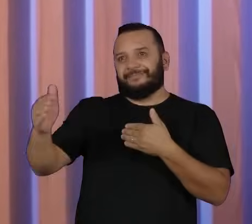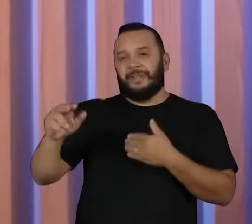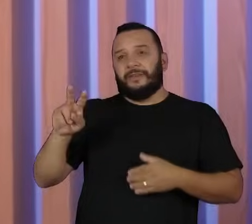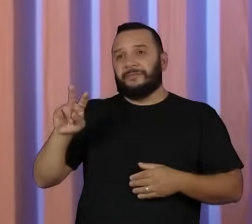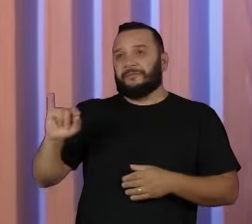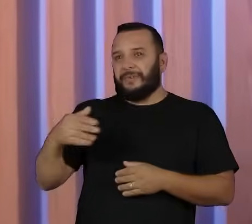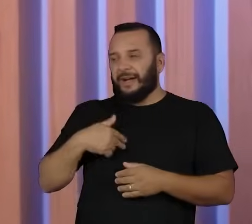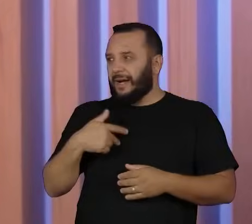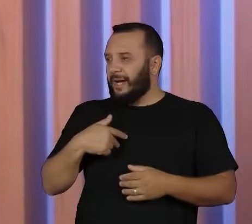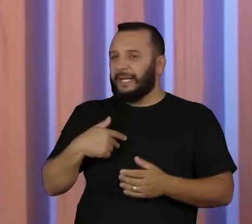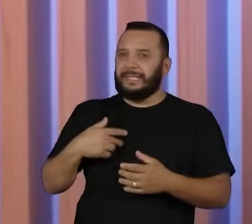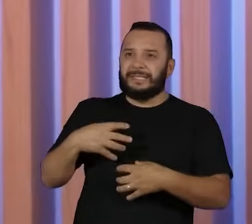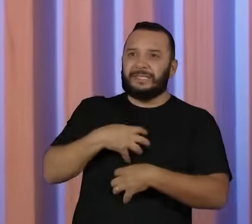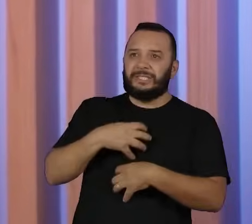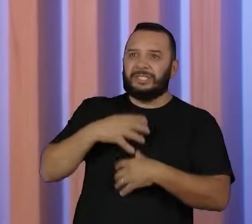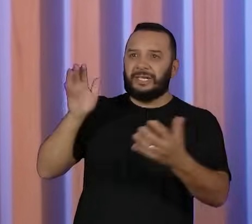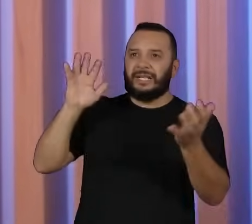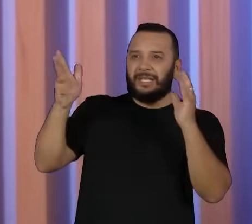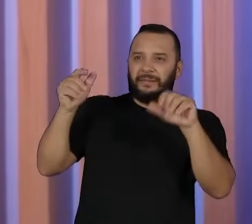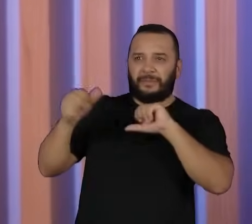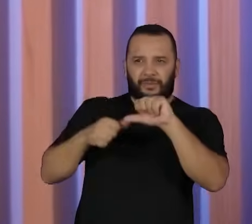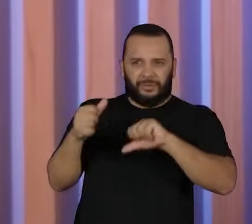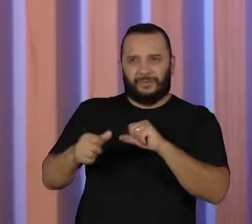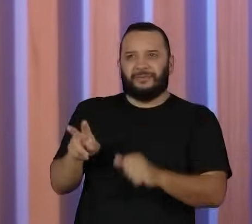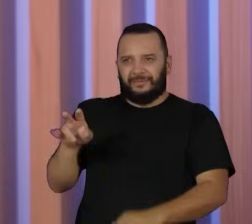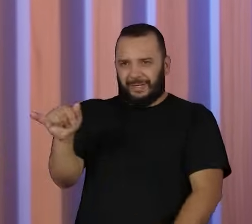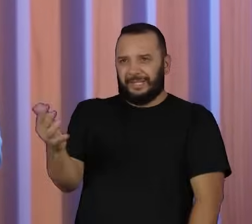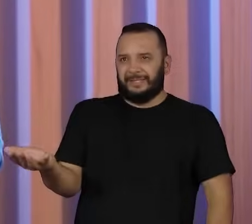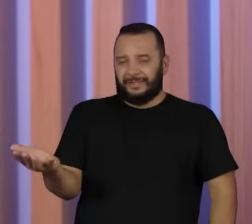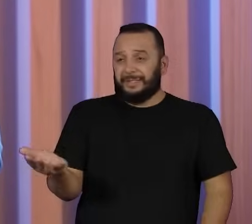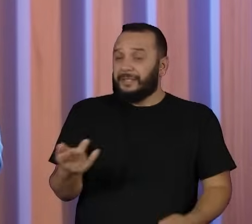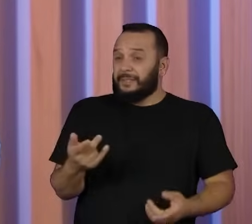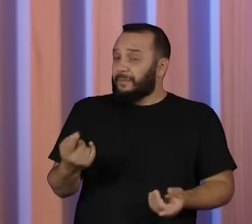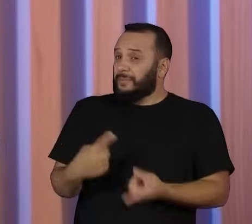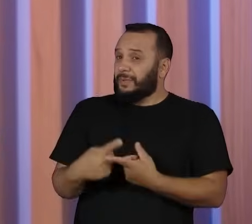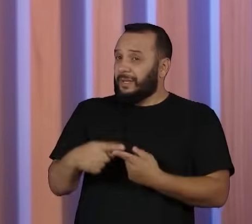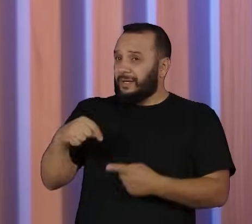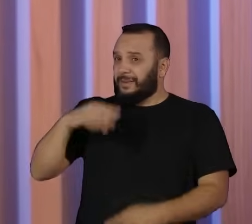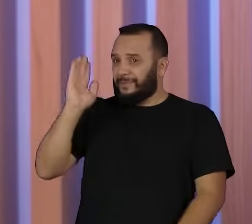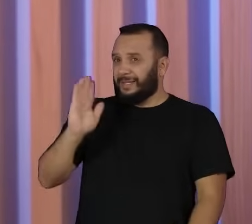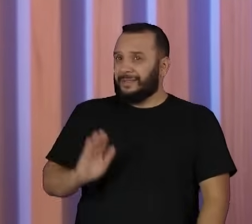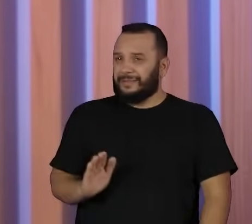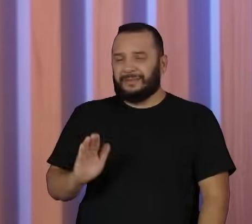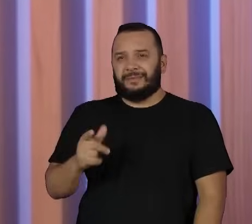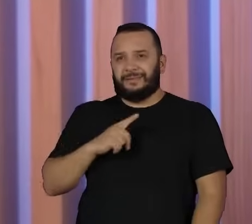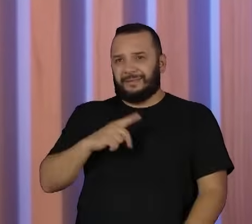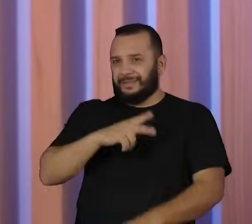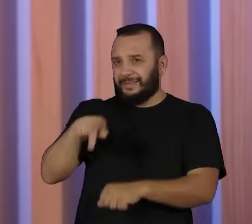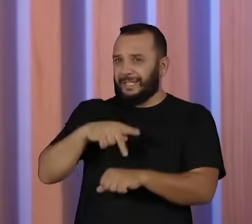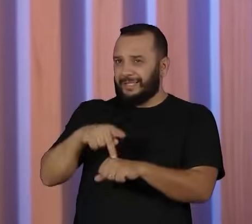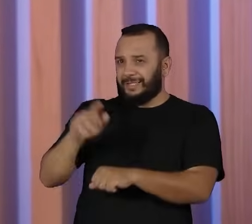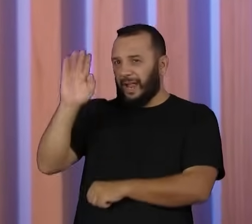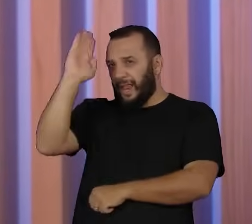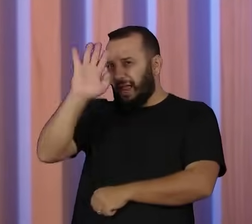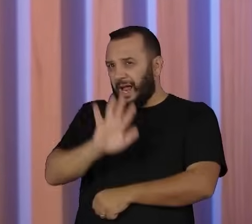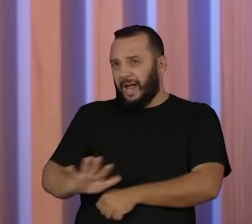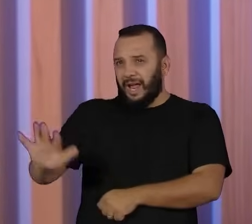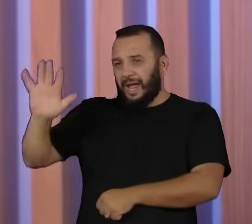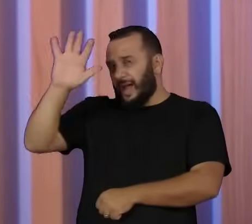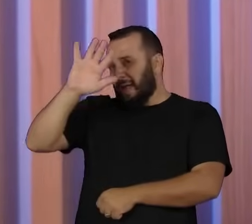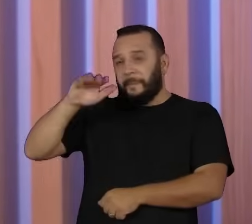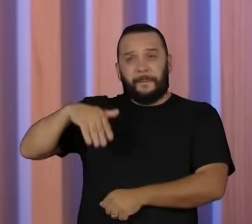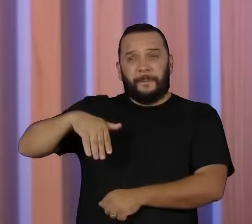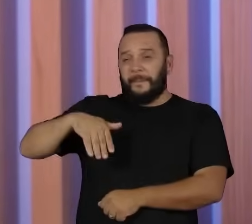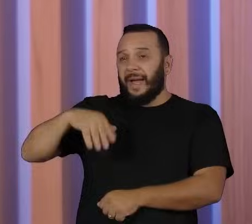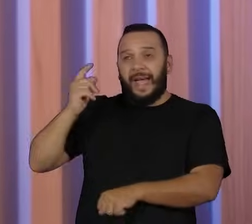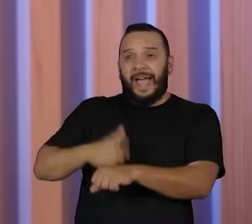forma muito mais intensa, mas principalmente porque quando a gente fala de Brasil, né, a gente tem o país com o maior número de jovens do Cone Sul. E